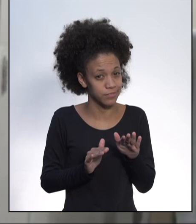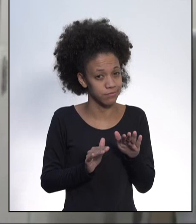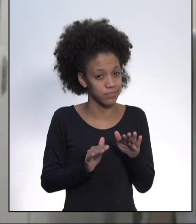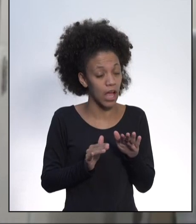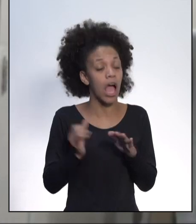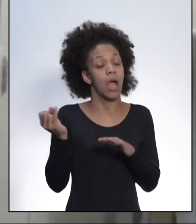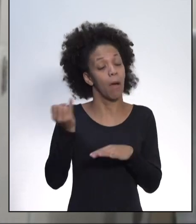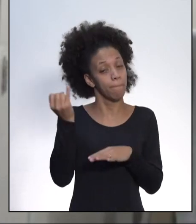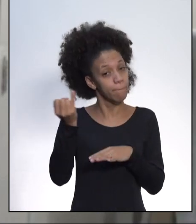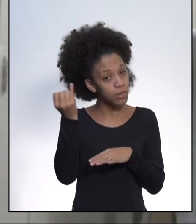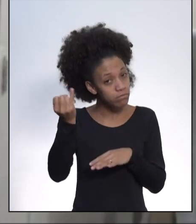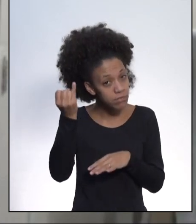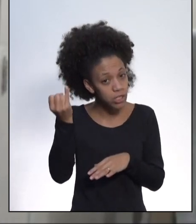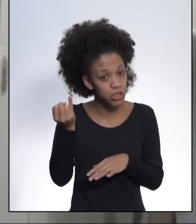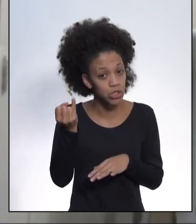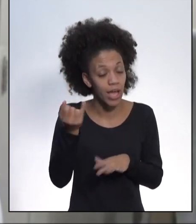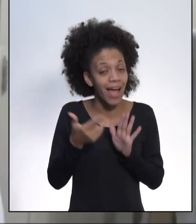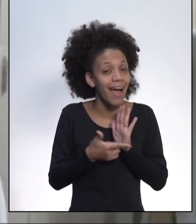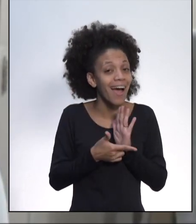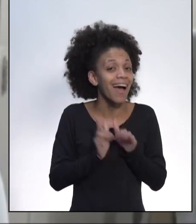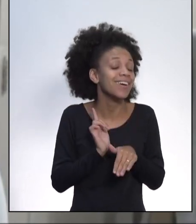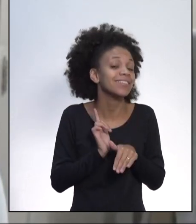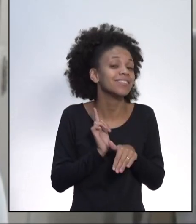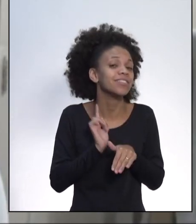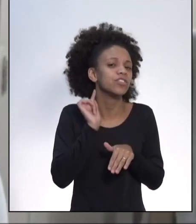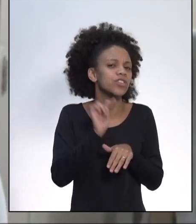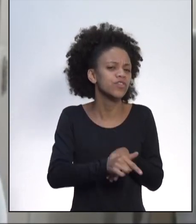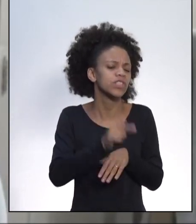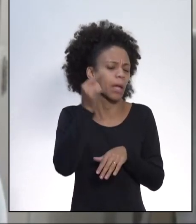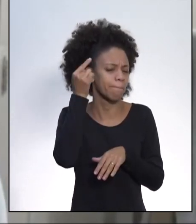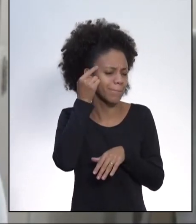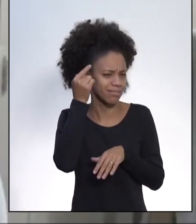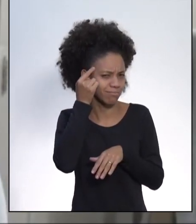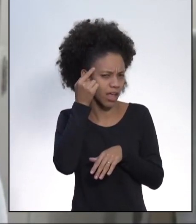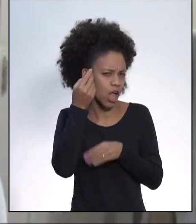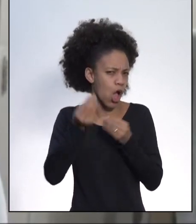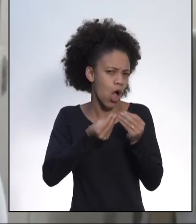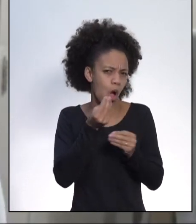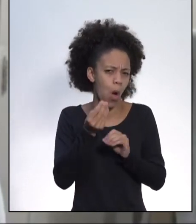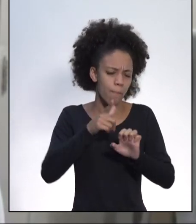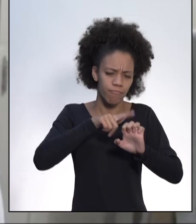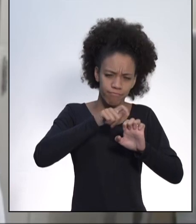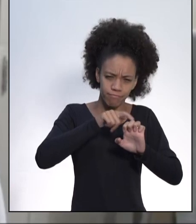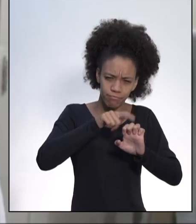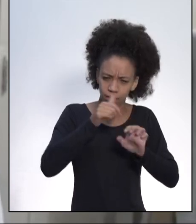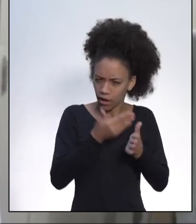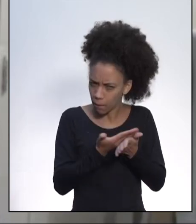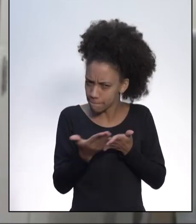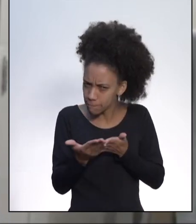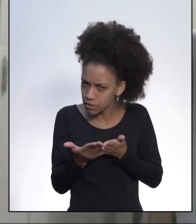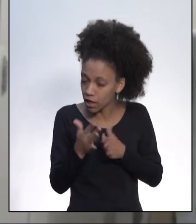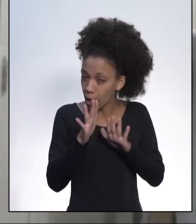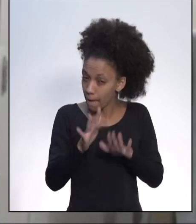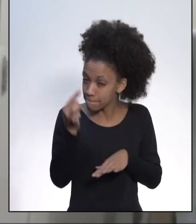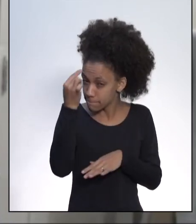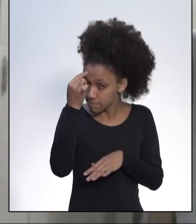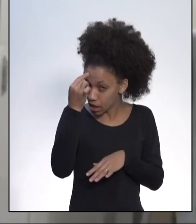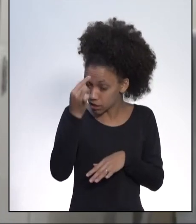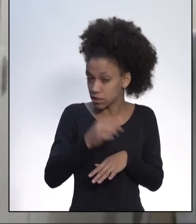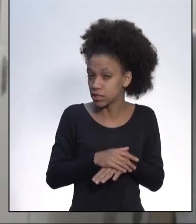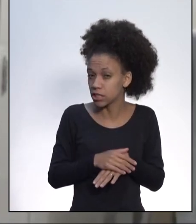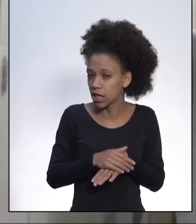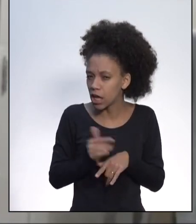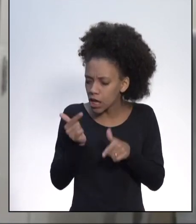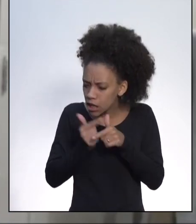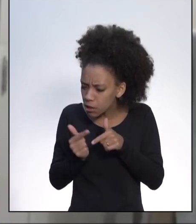muito importante é: antes de você pensar em como você vai começar a empreender, pense que problema você